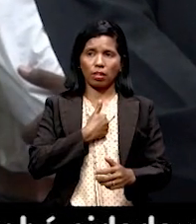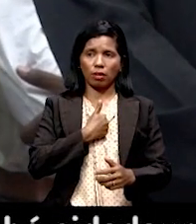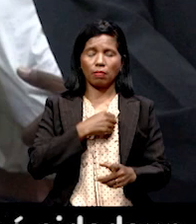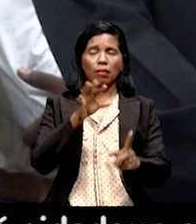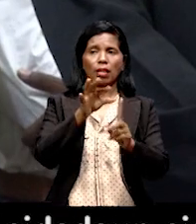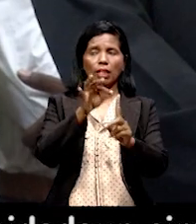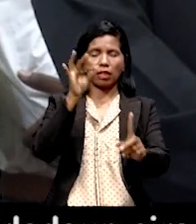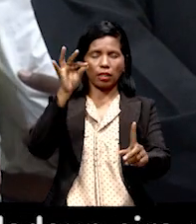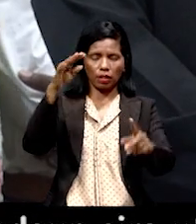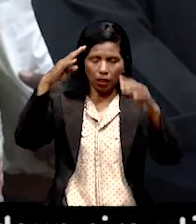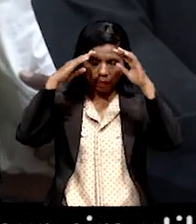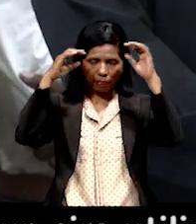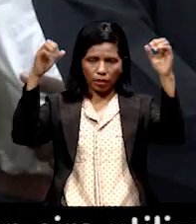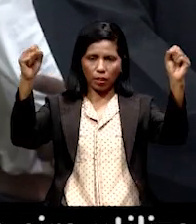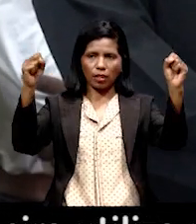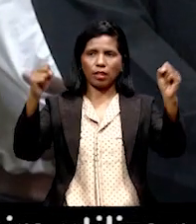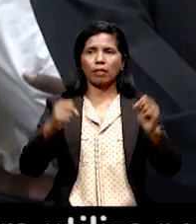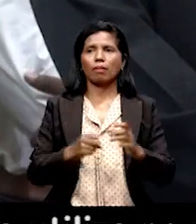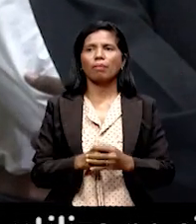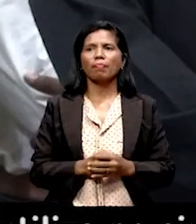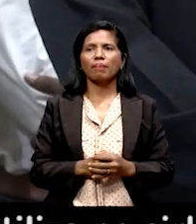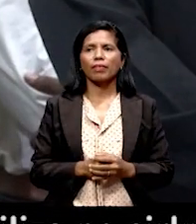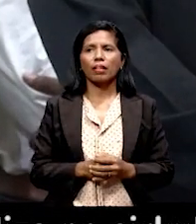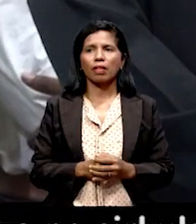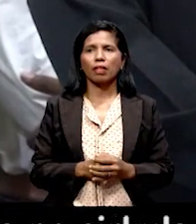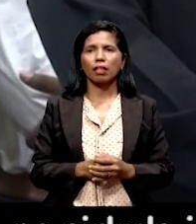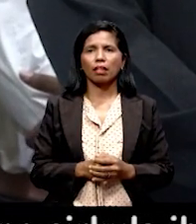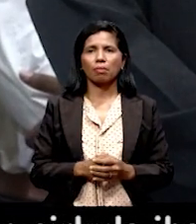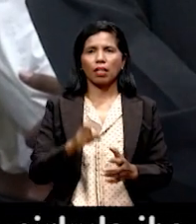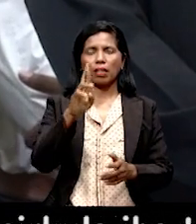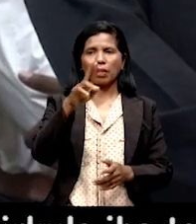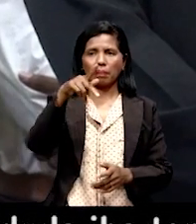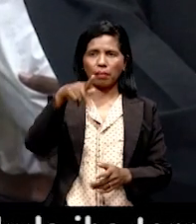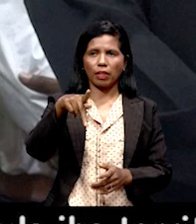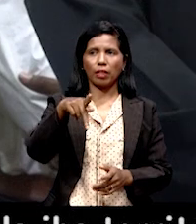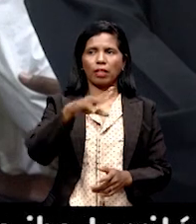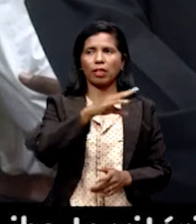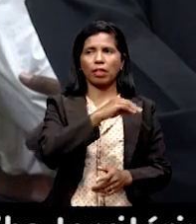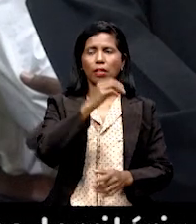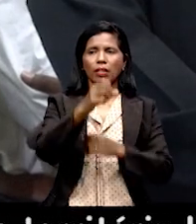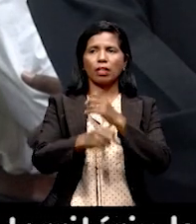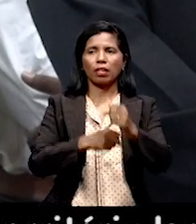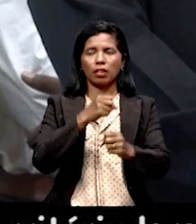eleição presidente da República e final